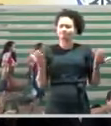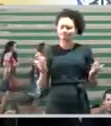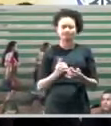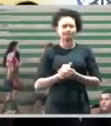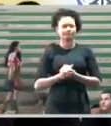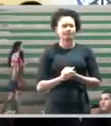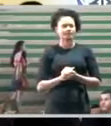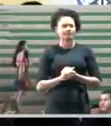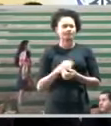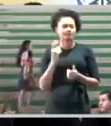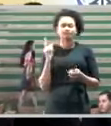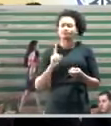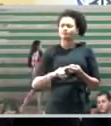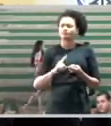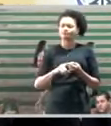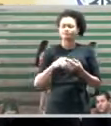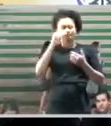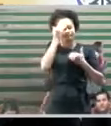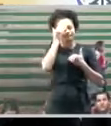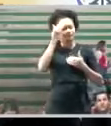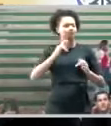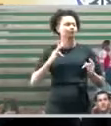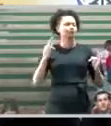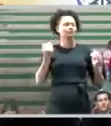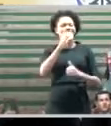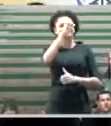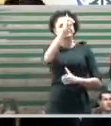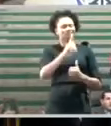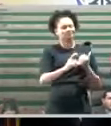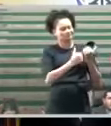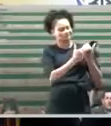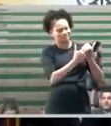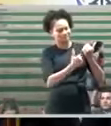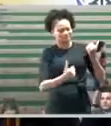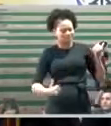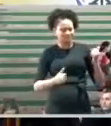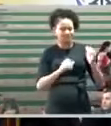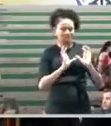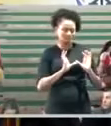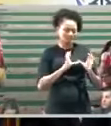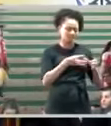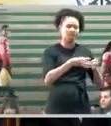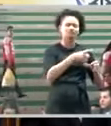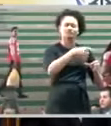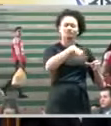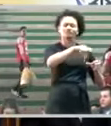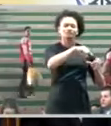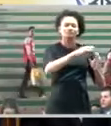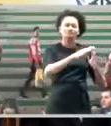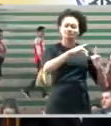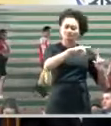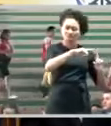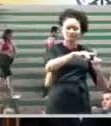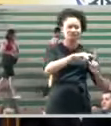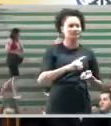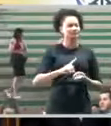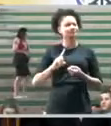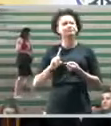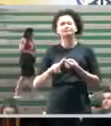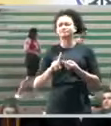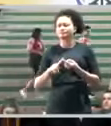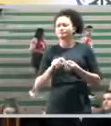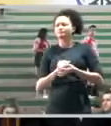Agradecendo a ele, a toda a diretoria, tanto da convenção e igreja, como também